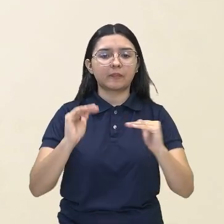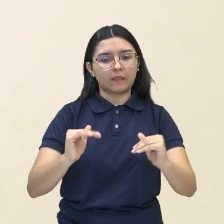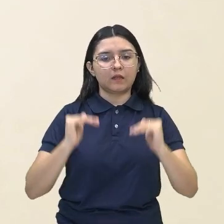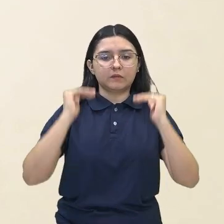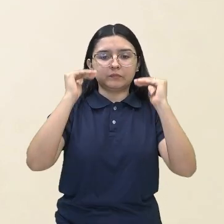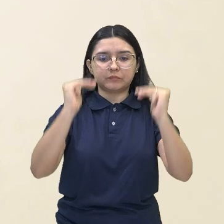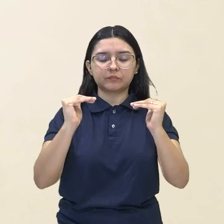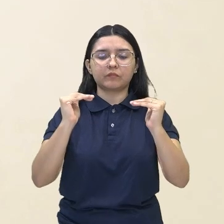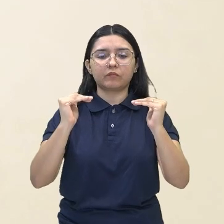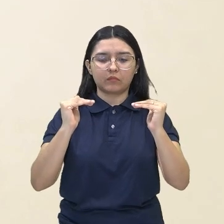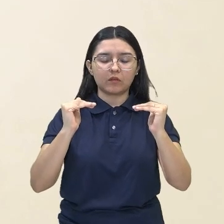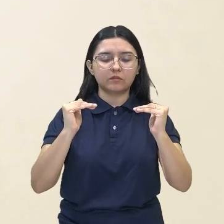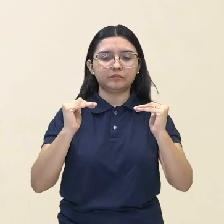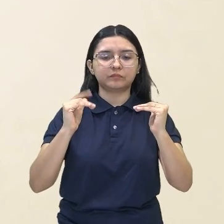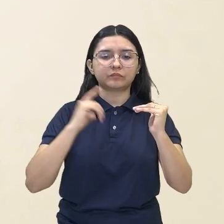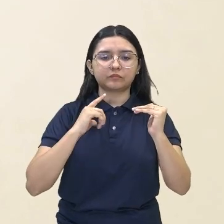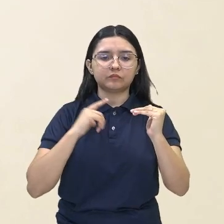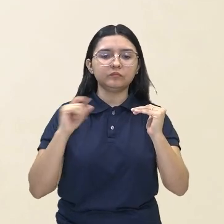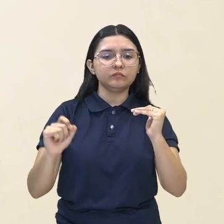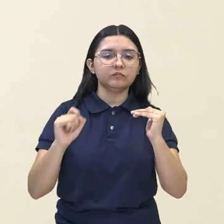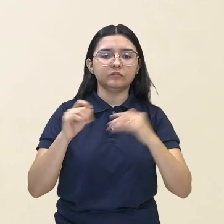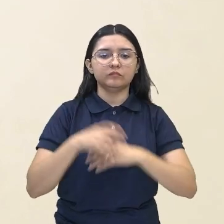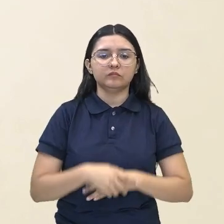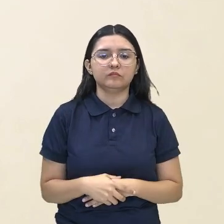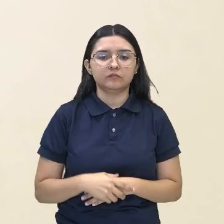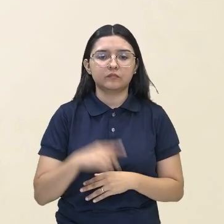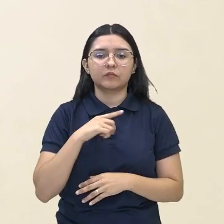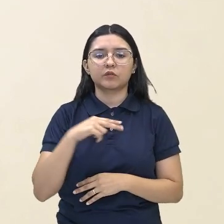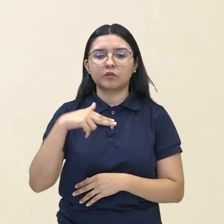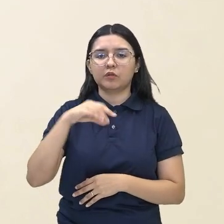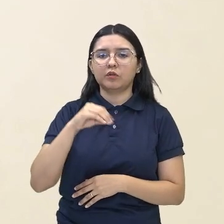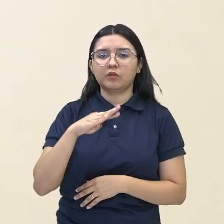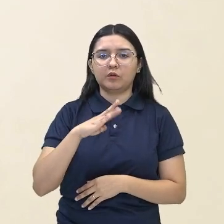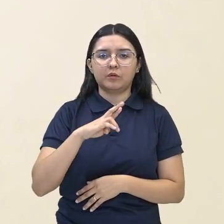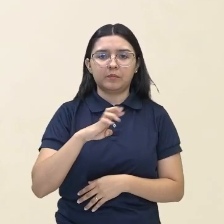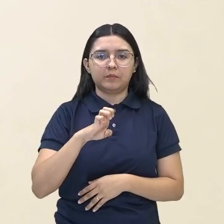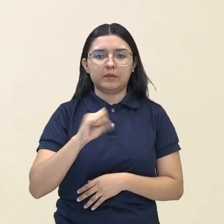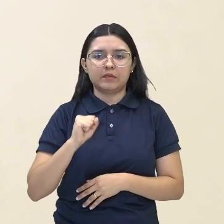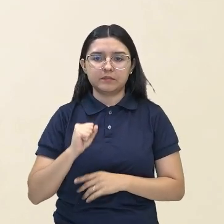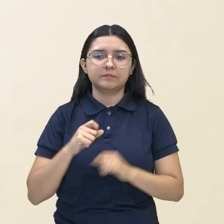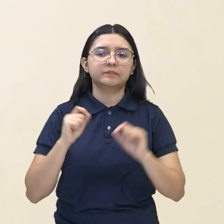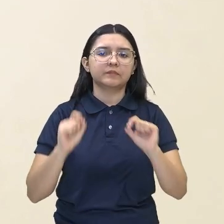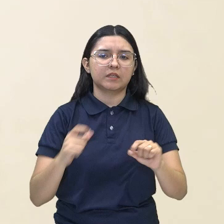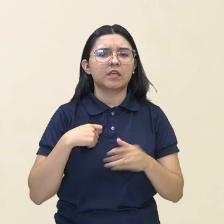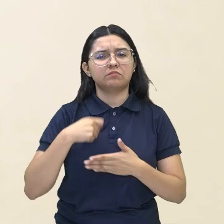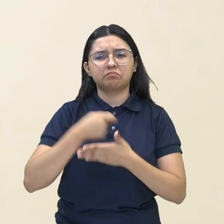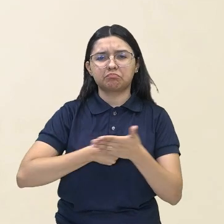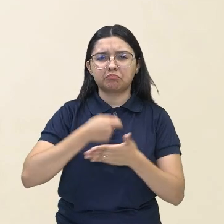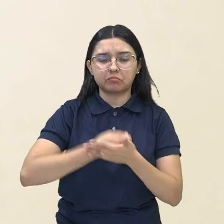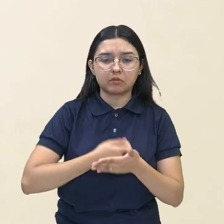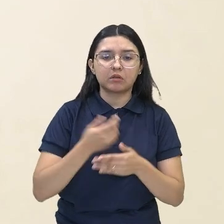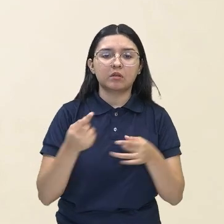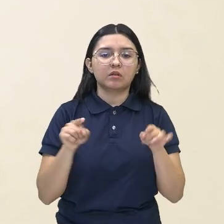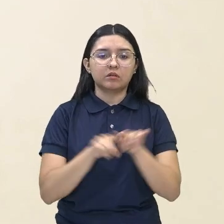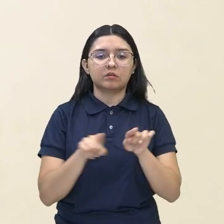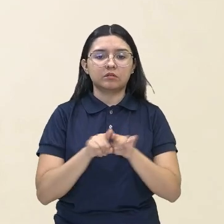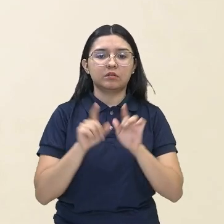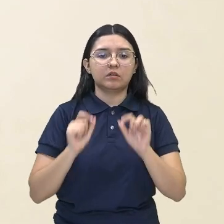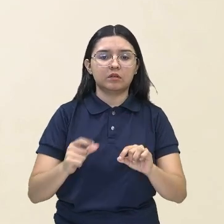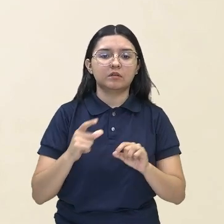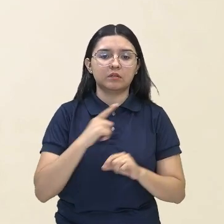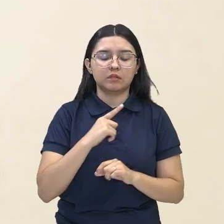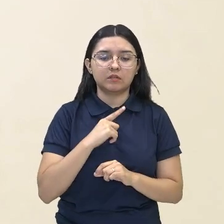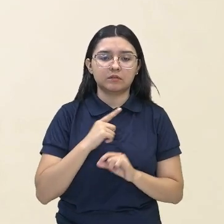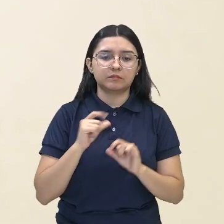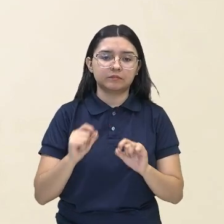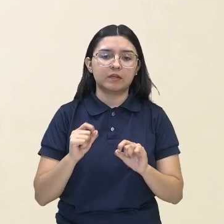primeira camada, do primeiro estado, estavam os nobres ou batalhadores, aqueles que batalhavam. Eram incumbidos, então,